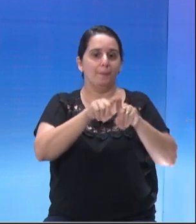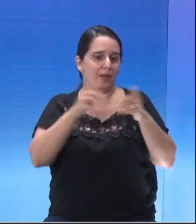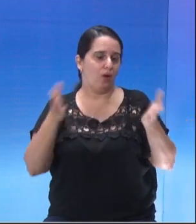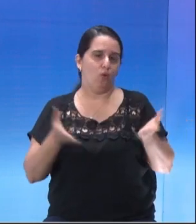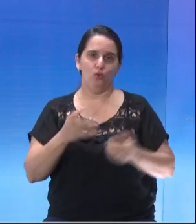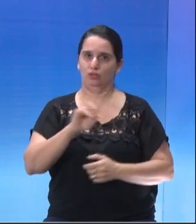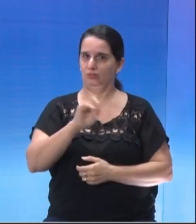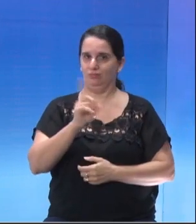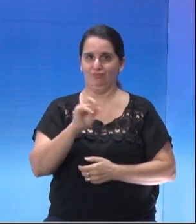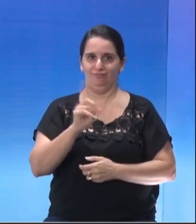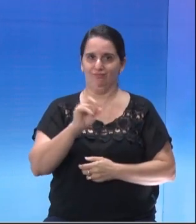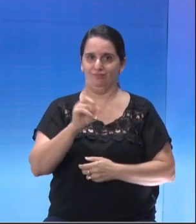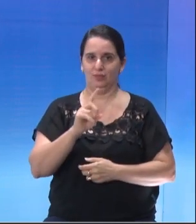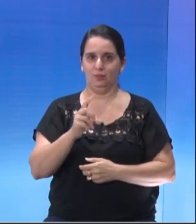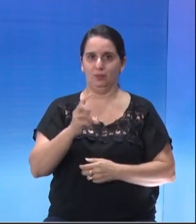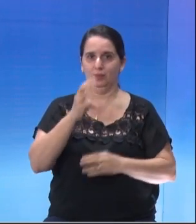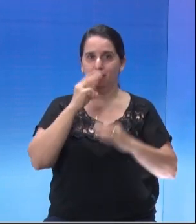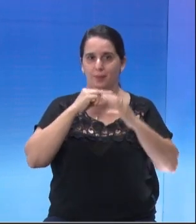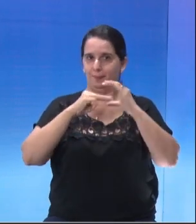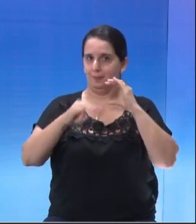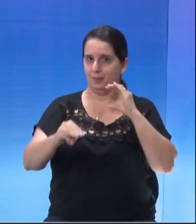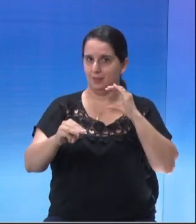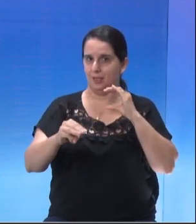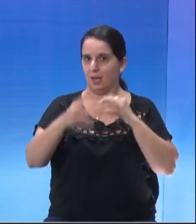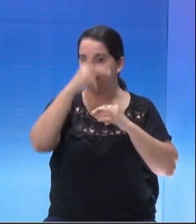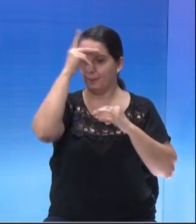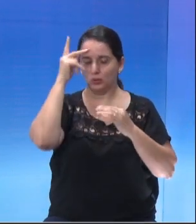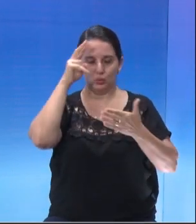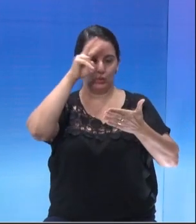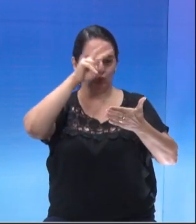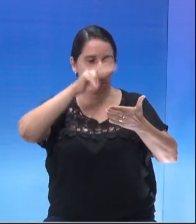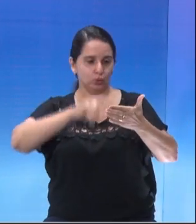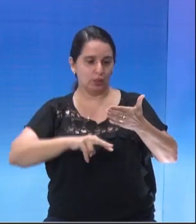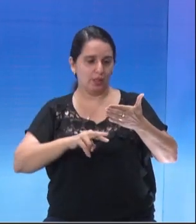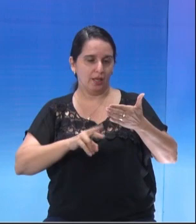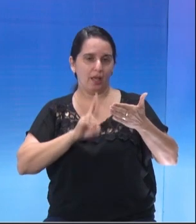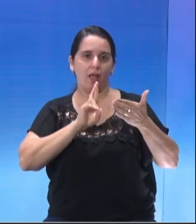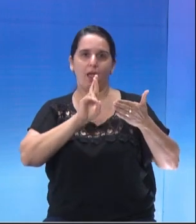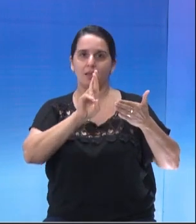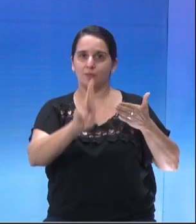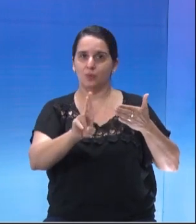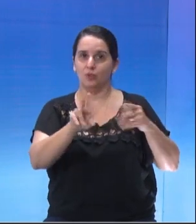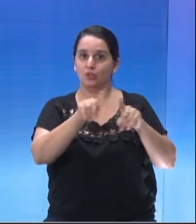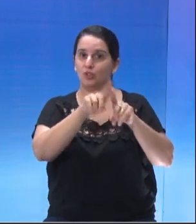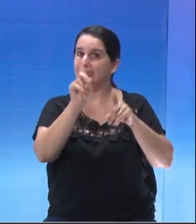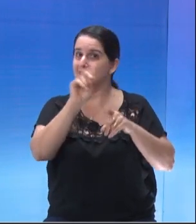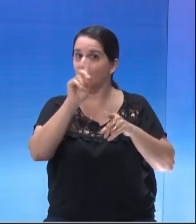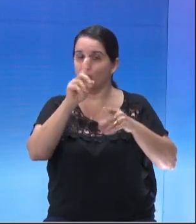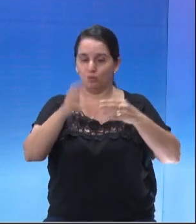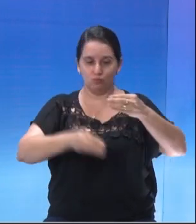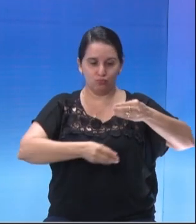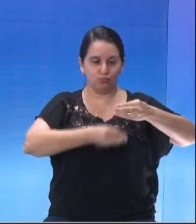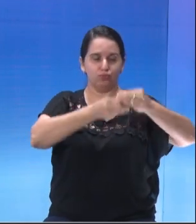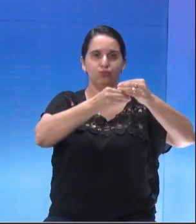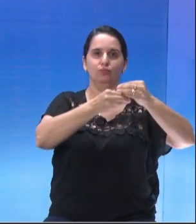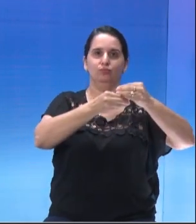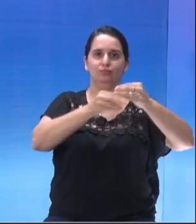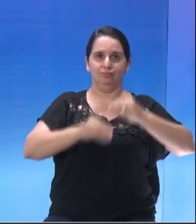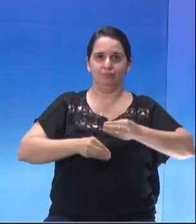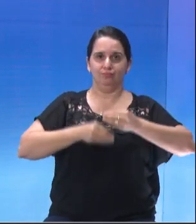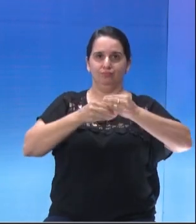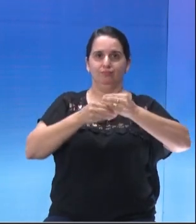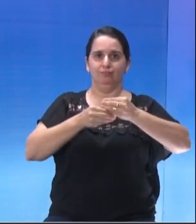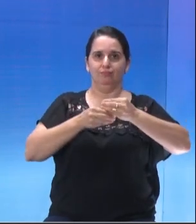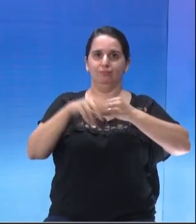dias atuais. Quando você manda uma mensagem, a pessoa vai ler e vai te responder, mas não que vai acrescentar uma mensagem para